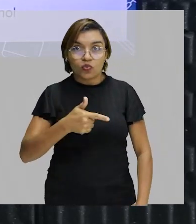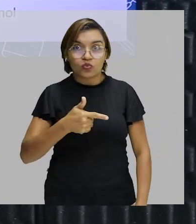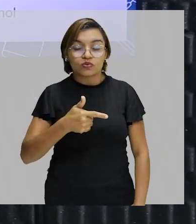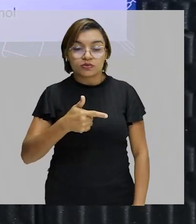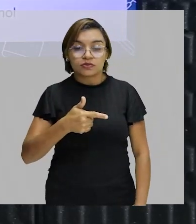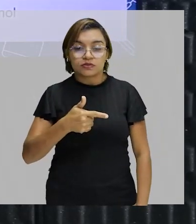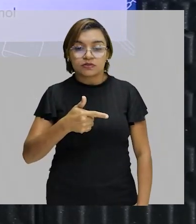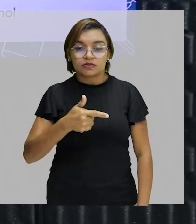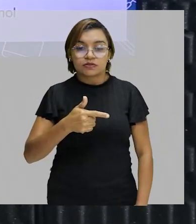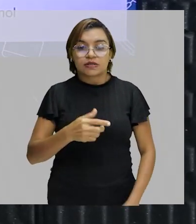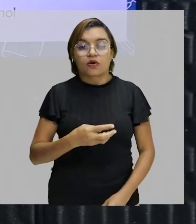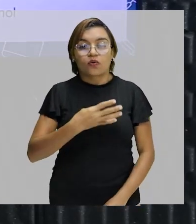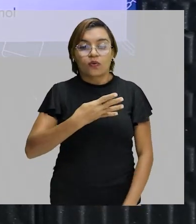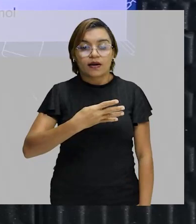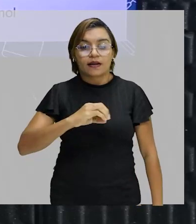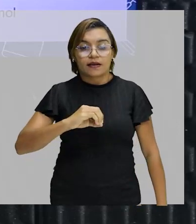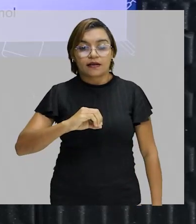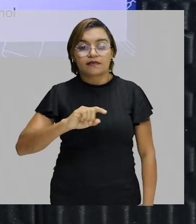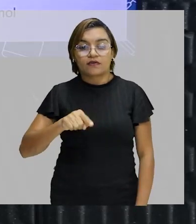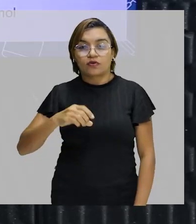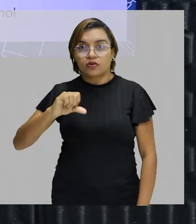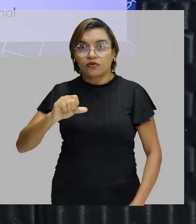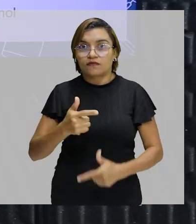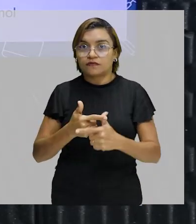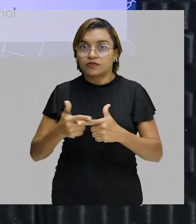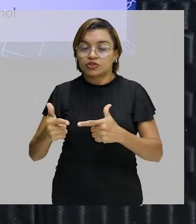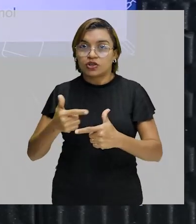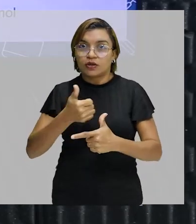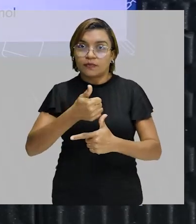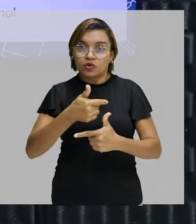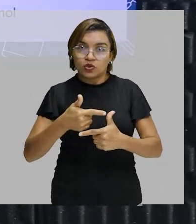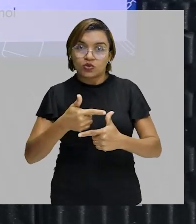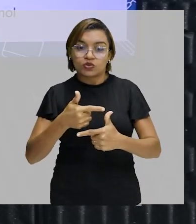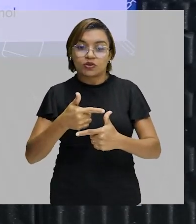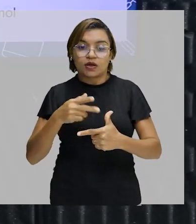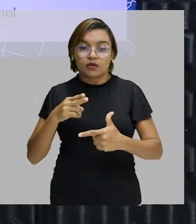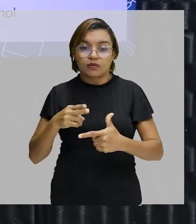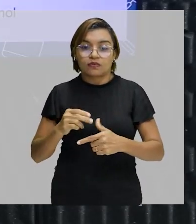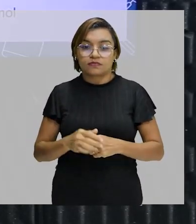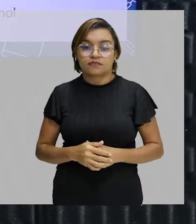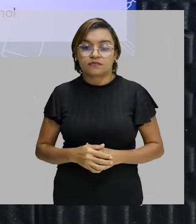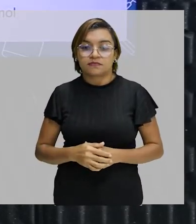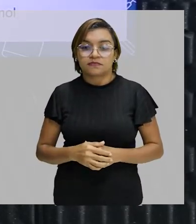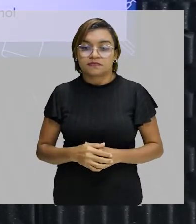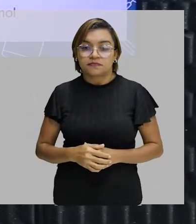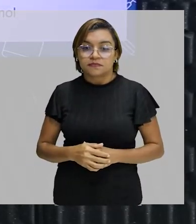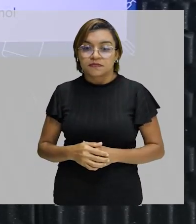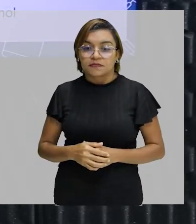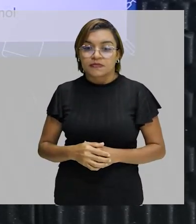12, 3,41. Para o hidrogênio, ó, nós temos, por meio daquele slide